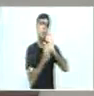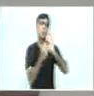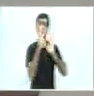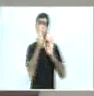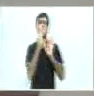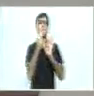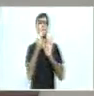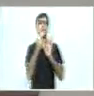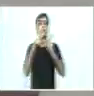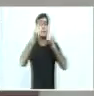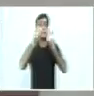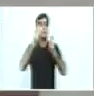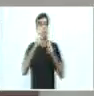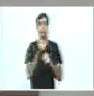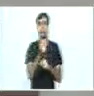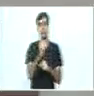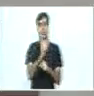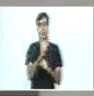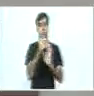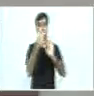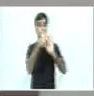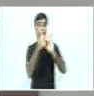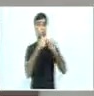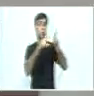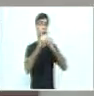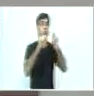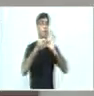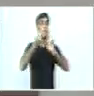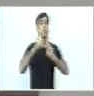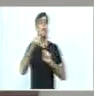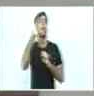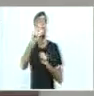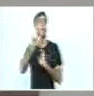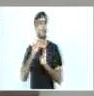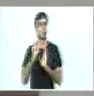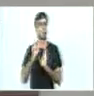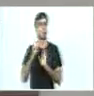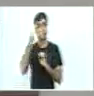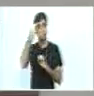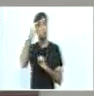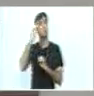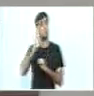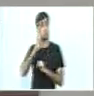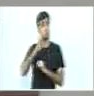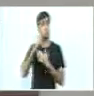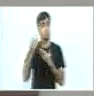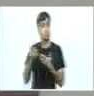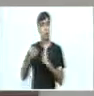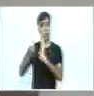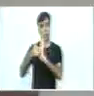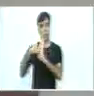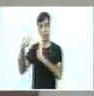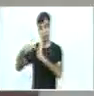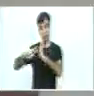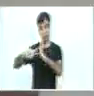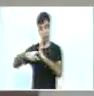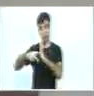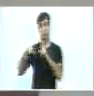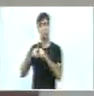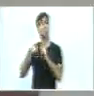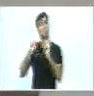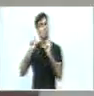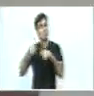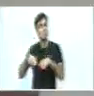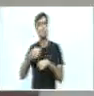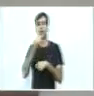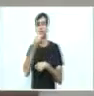pesa financeiramente para o Executivo. Então, eu acho bastante interessante essa proposta e totalmente